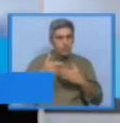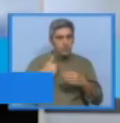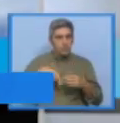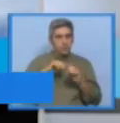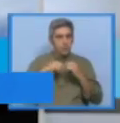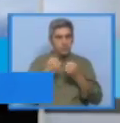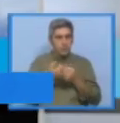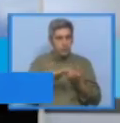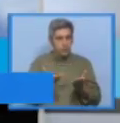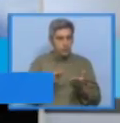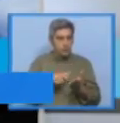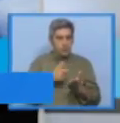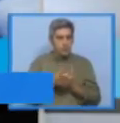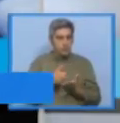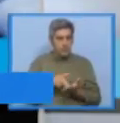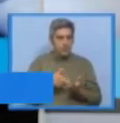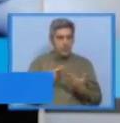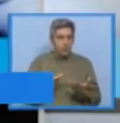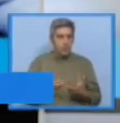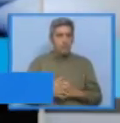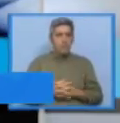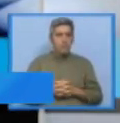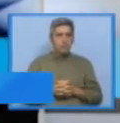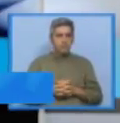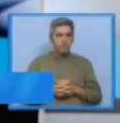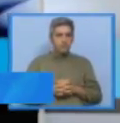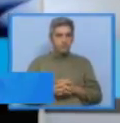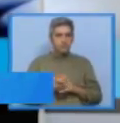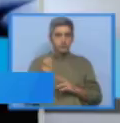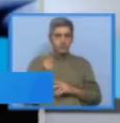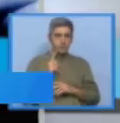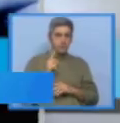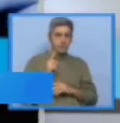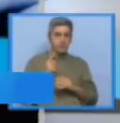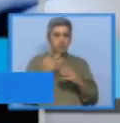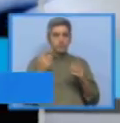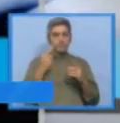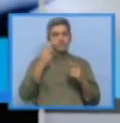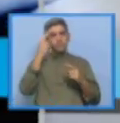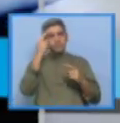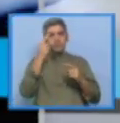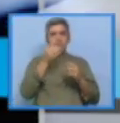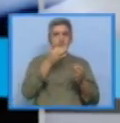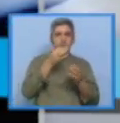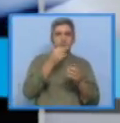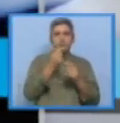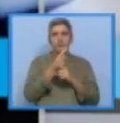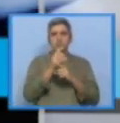nossa sociedade atual. E não é preciso grande especulação para estar